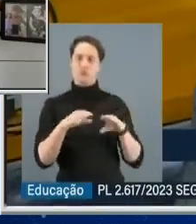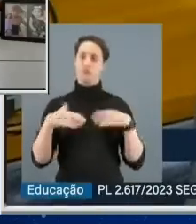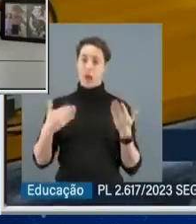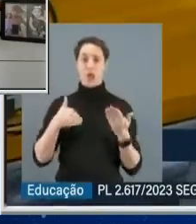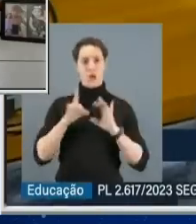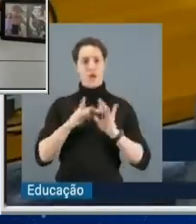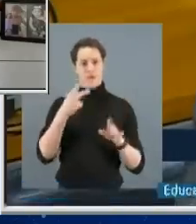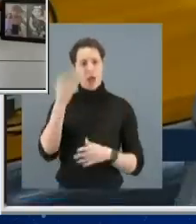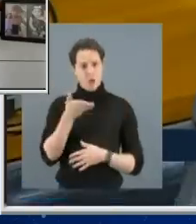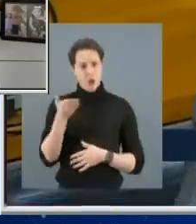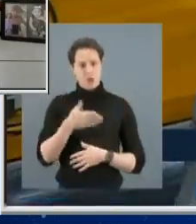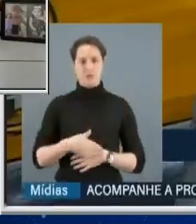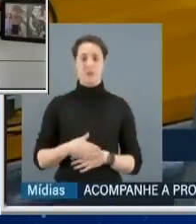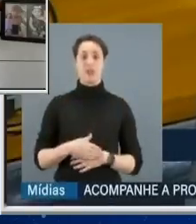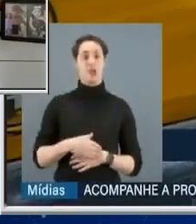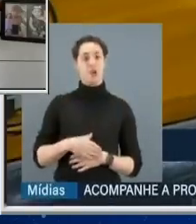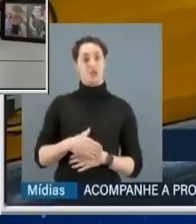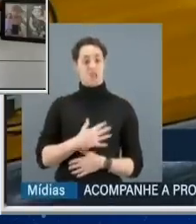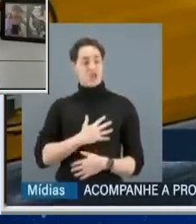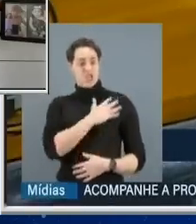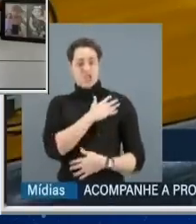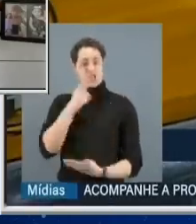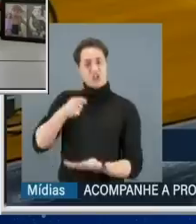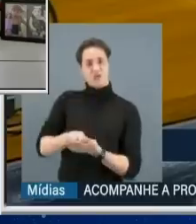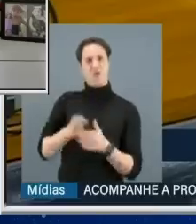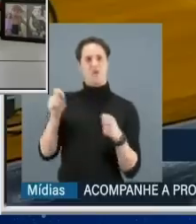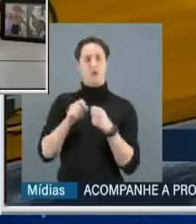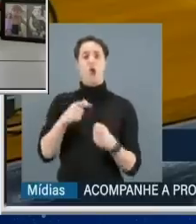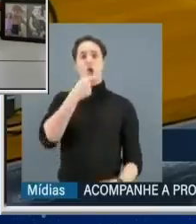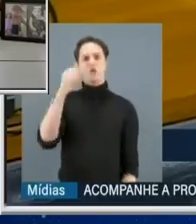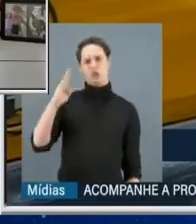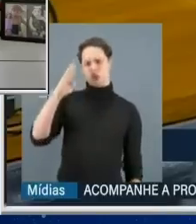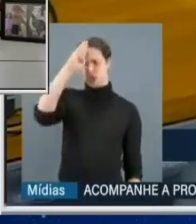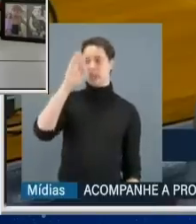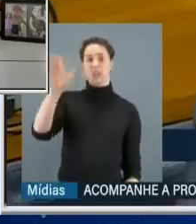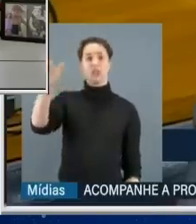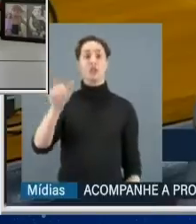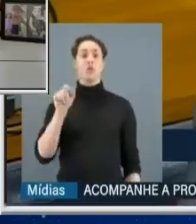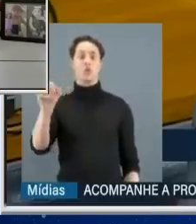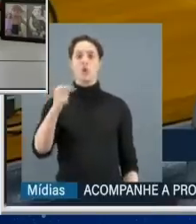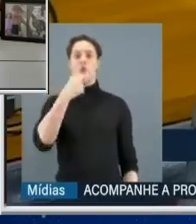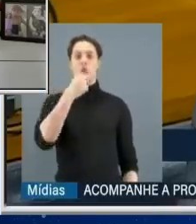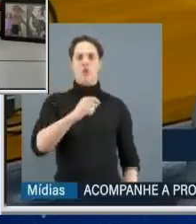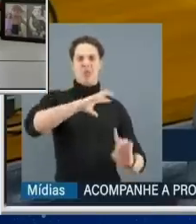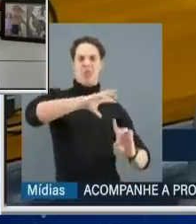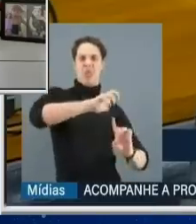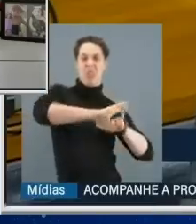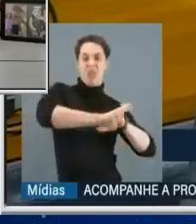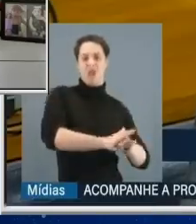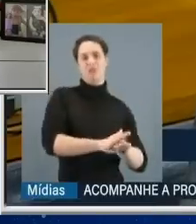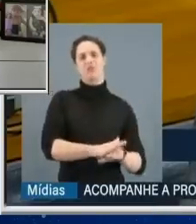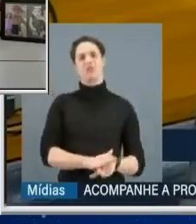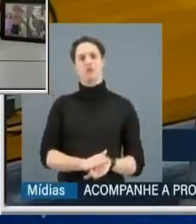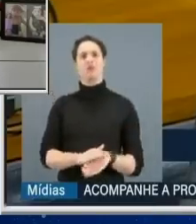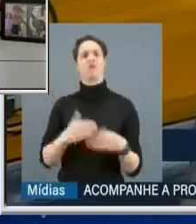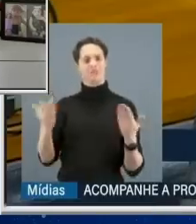vacinação. O tenente-coronel Mauro Cid falou apenas no início da sessão, quando descreveu a sua trajetória